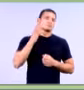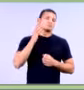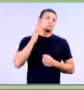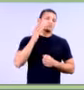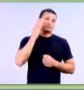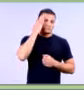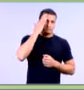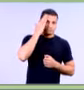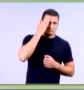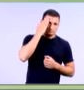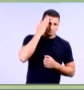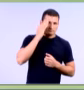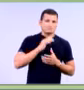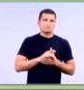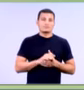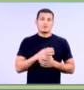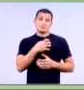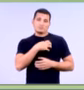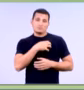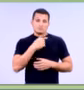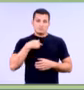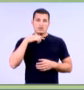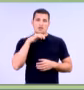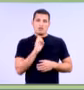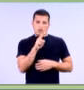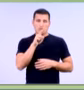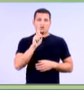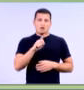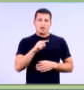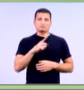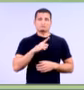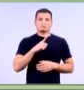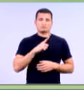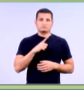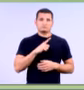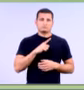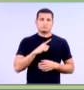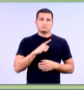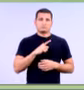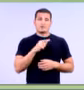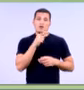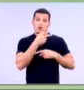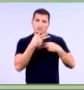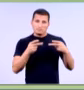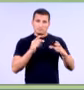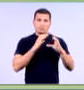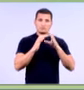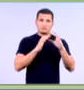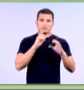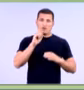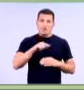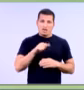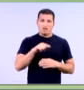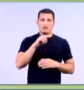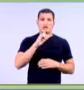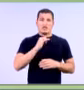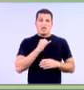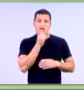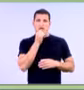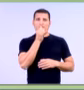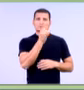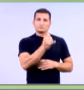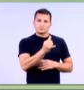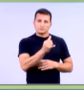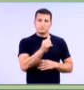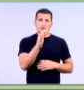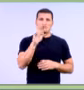O sentimento do eu é que está sendo expresso, né? Se o elemento da comunicação é o emissor, a função